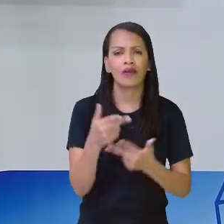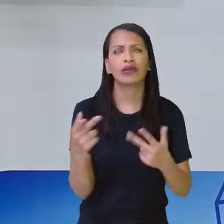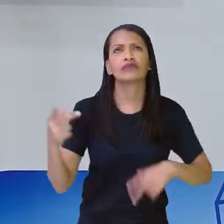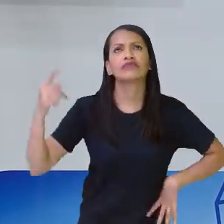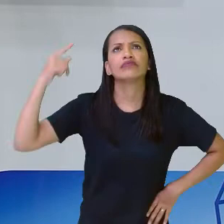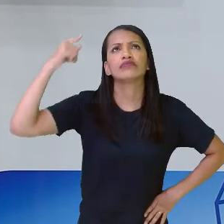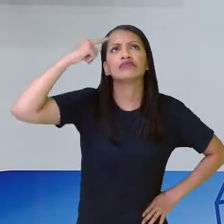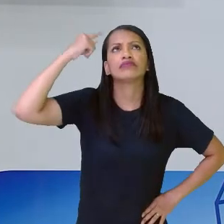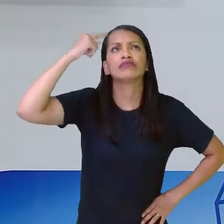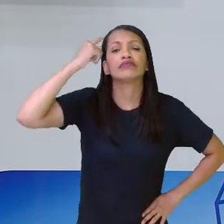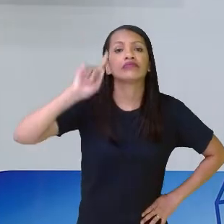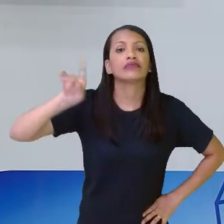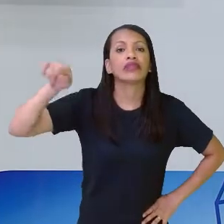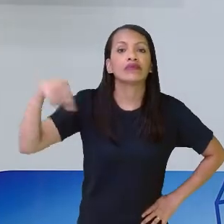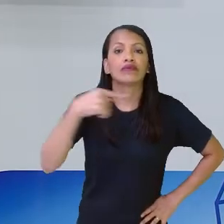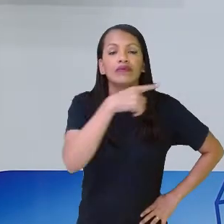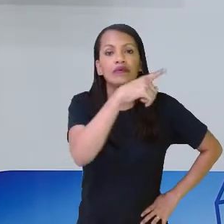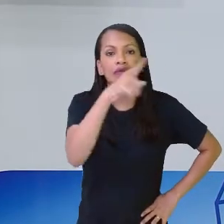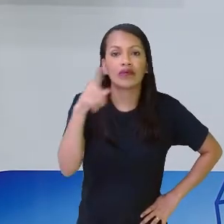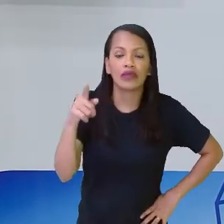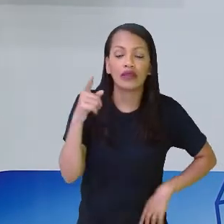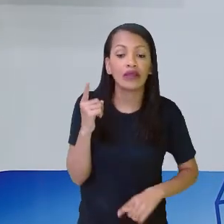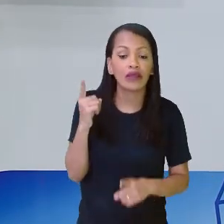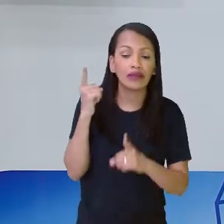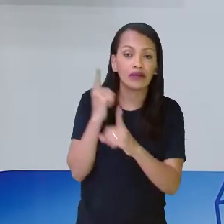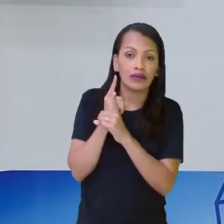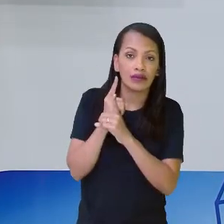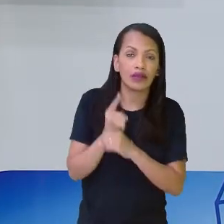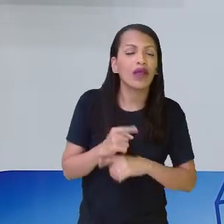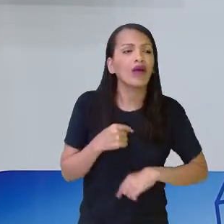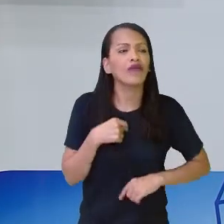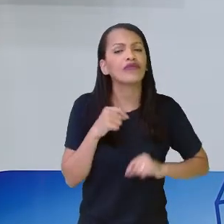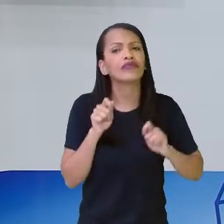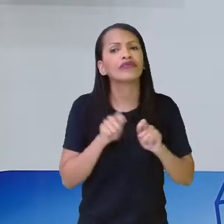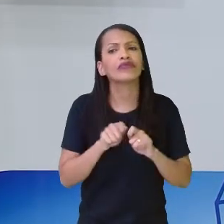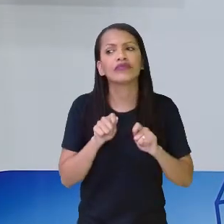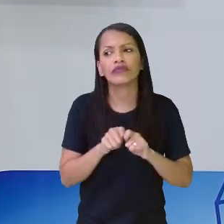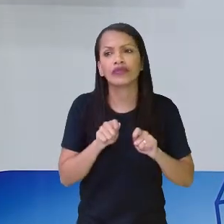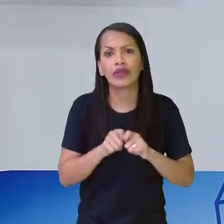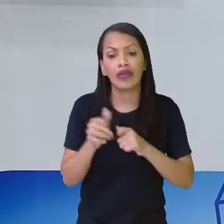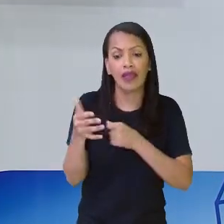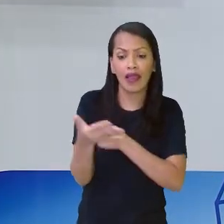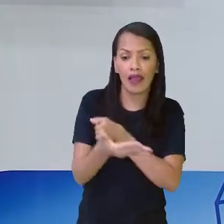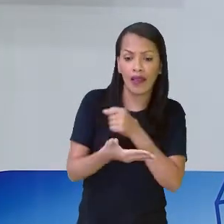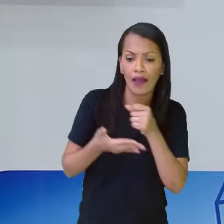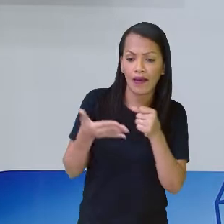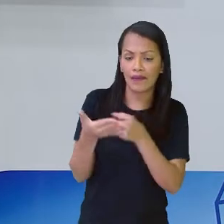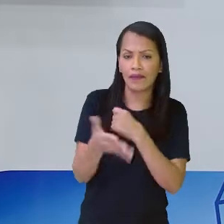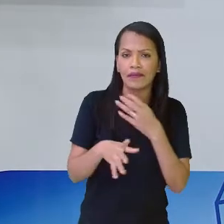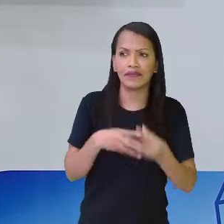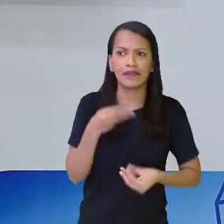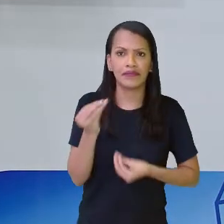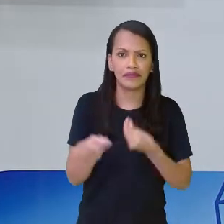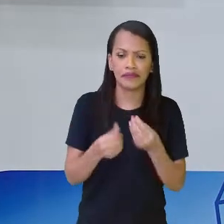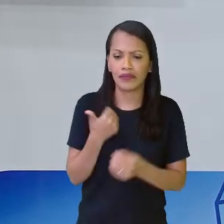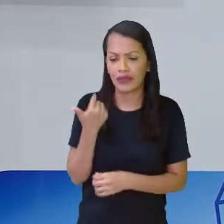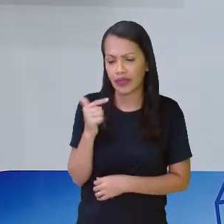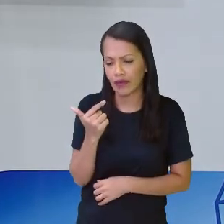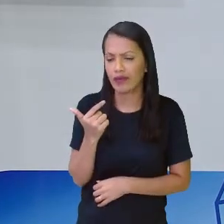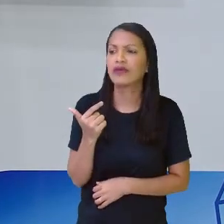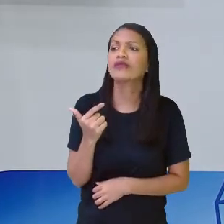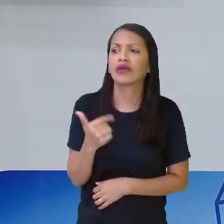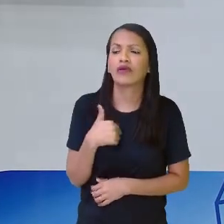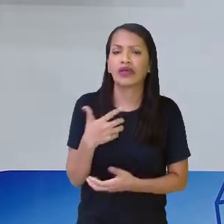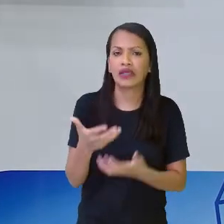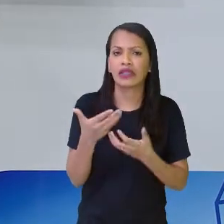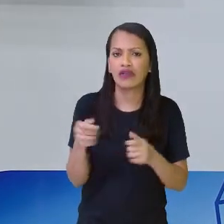minha mente e depois vocês vão de repente descobrir. Mas o que é que eu fiz? Eu fiz a base, como não tinha tanto tempo, eu